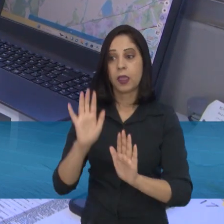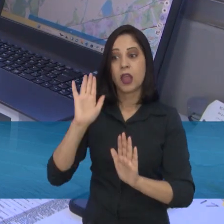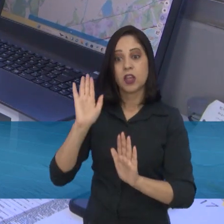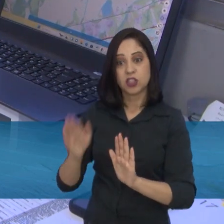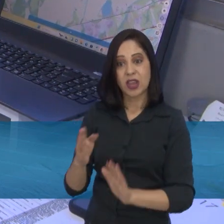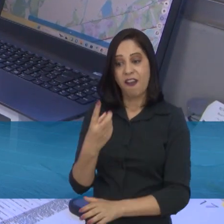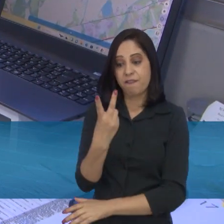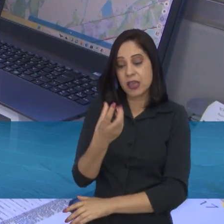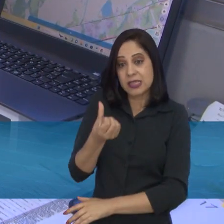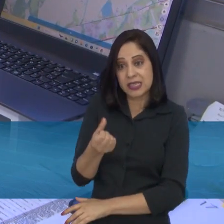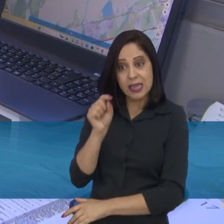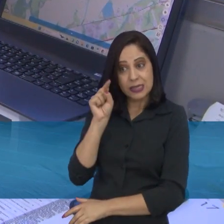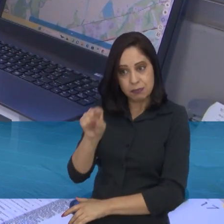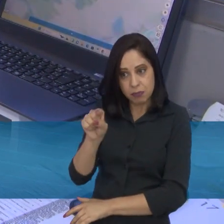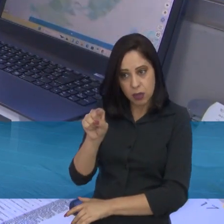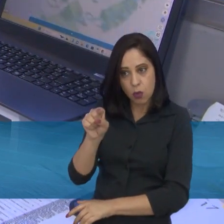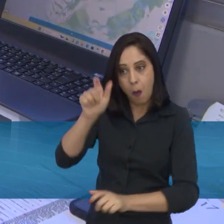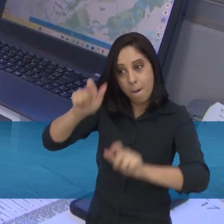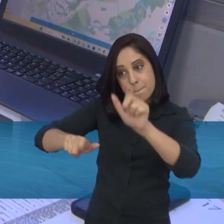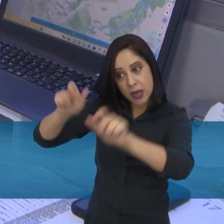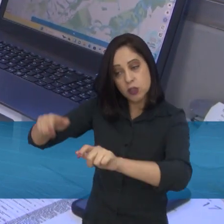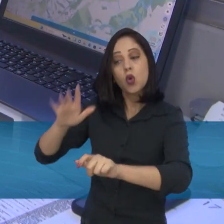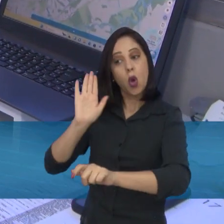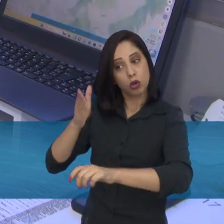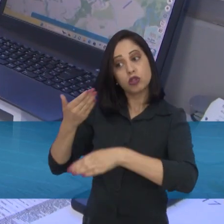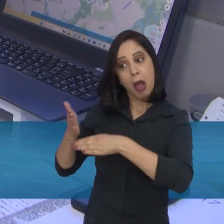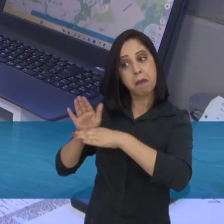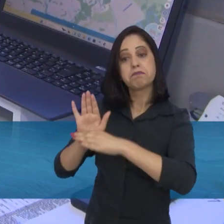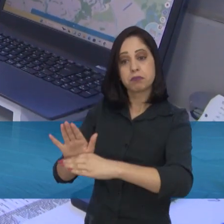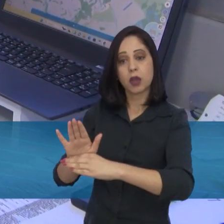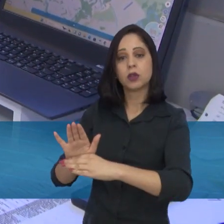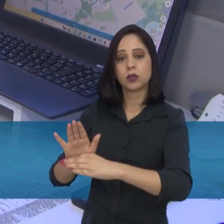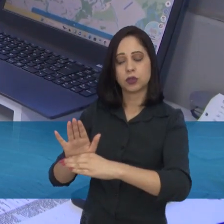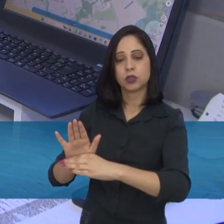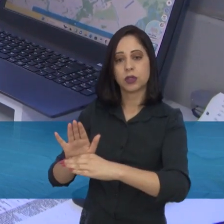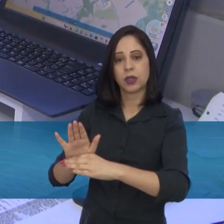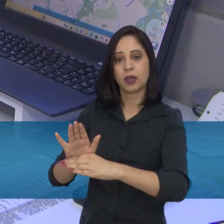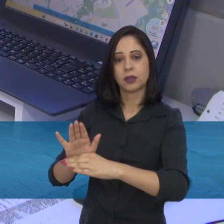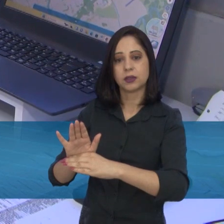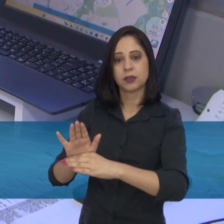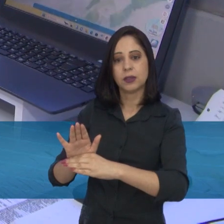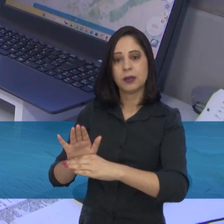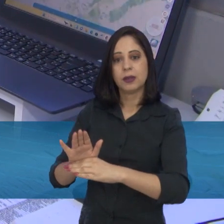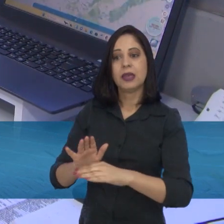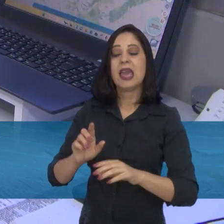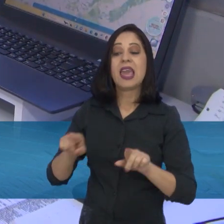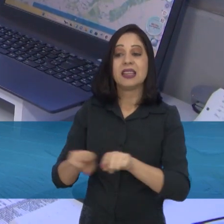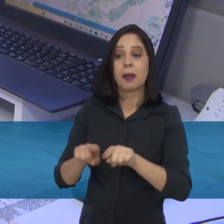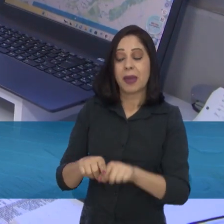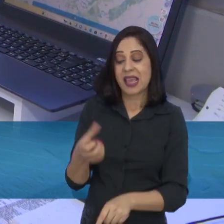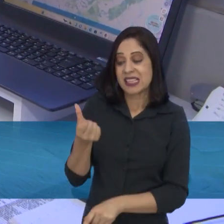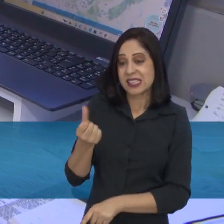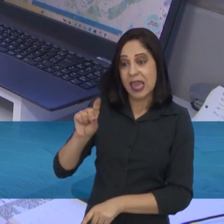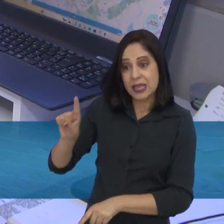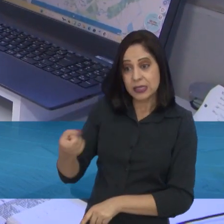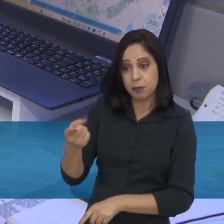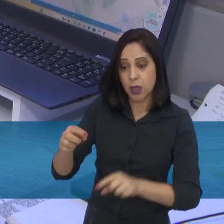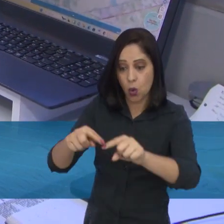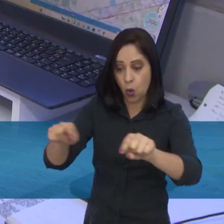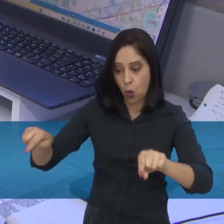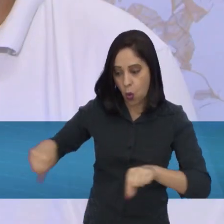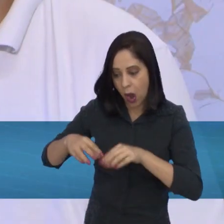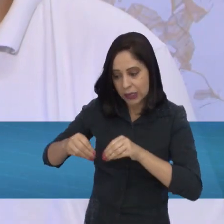mil pessoas, ajudar mais de 26 mil pessoas nessas regularizações e regularizar mais de 6 mil terrenos.